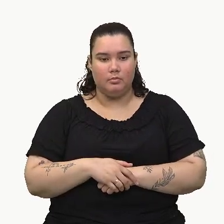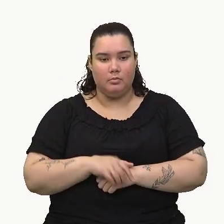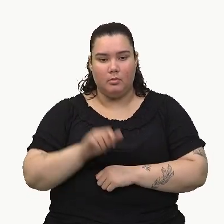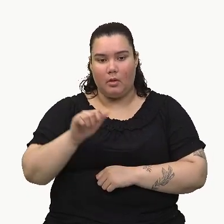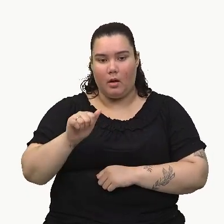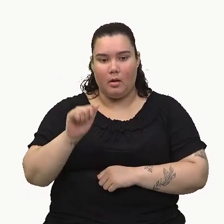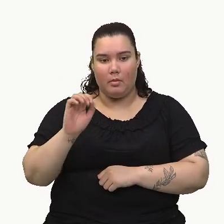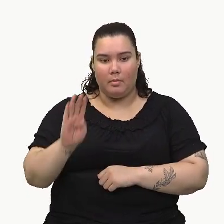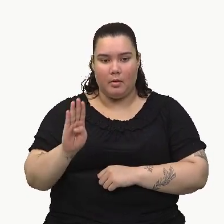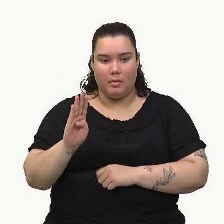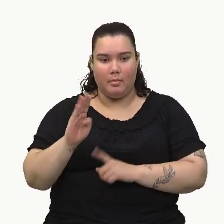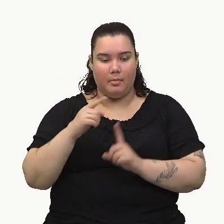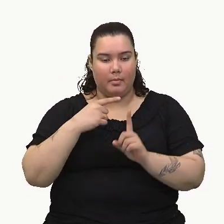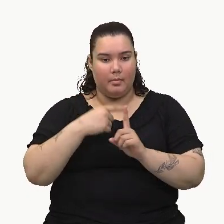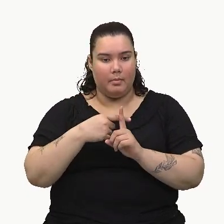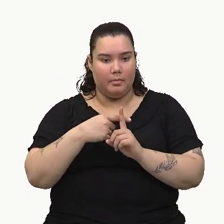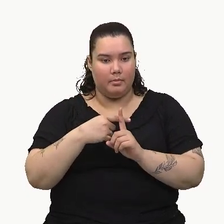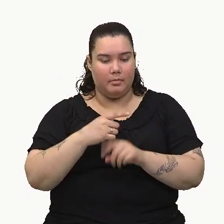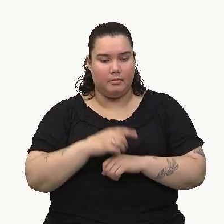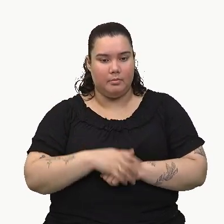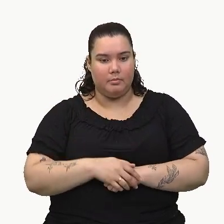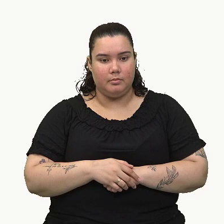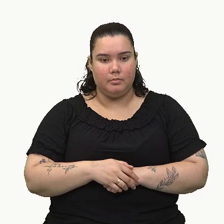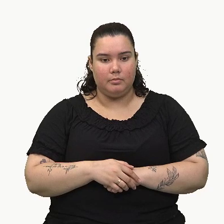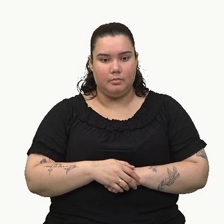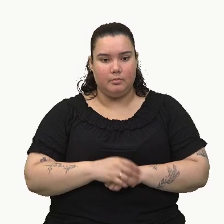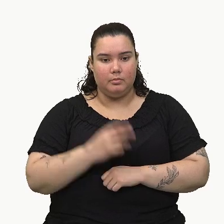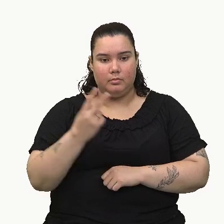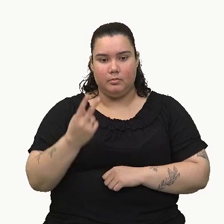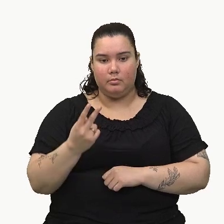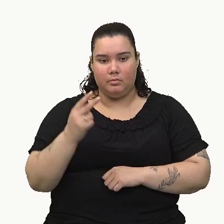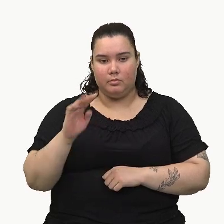AB mais 2B